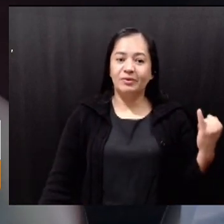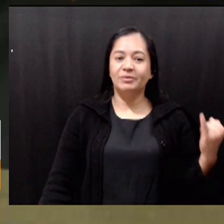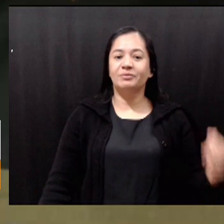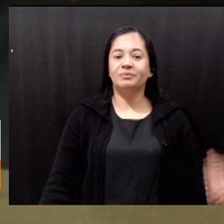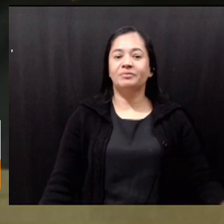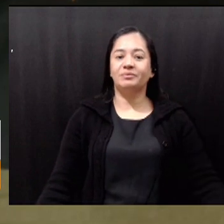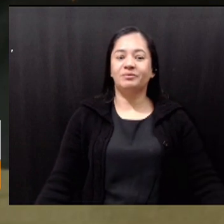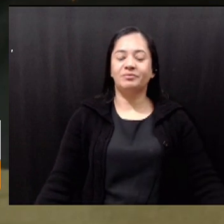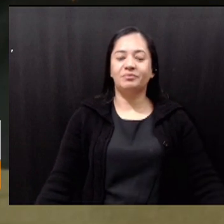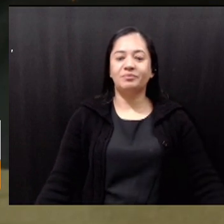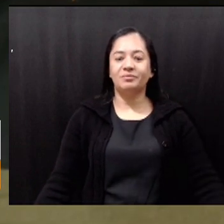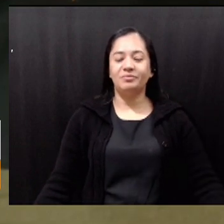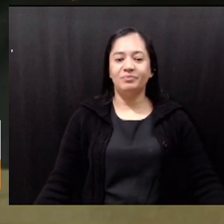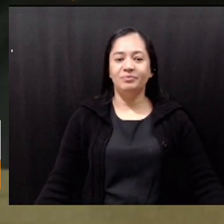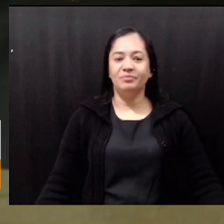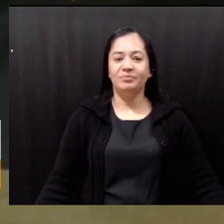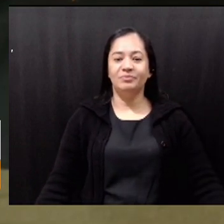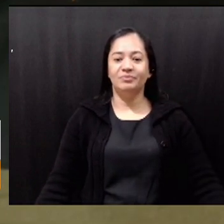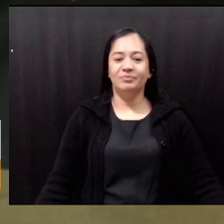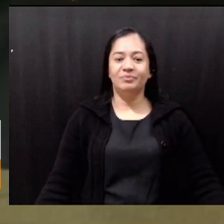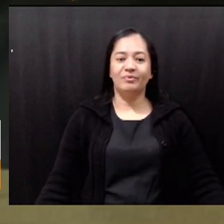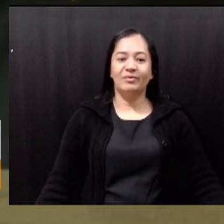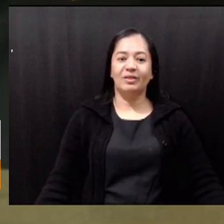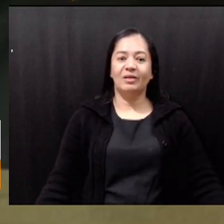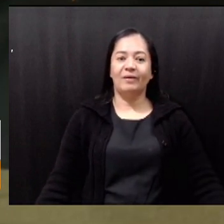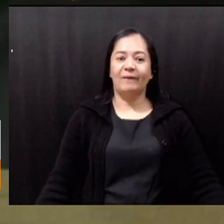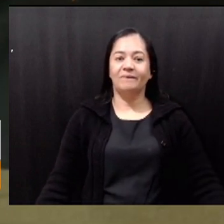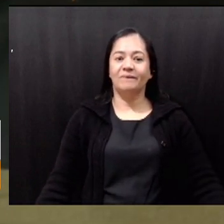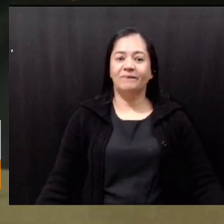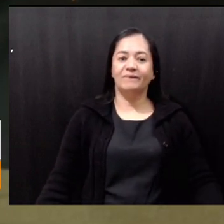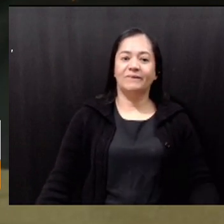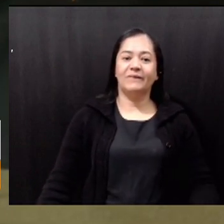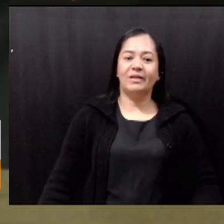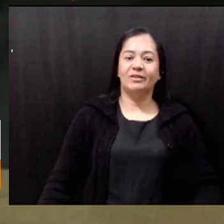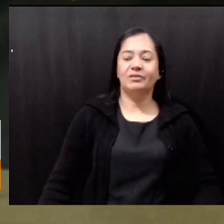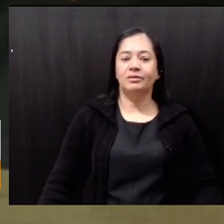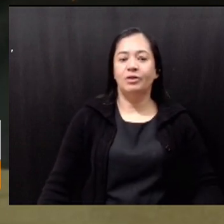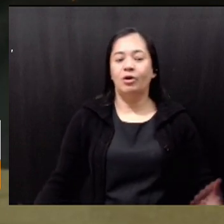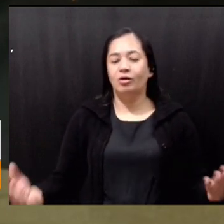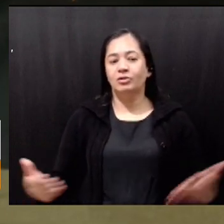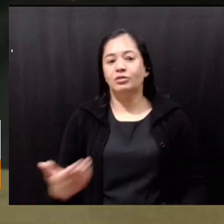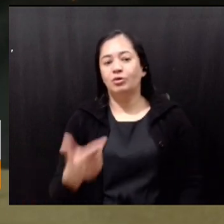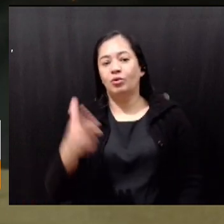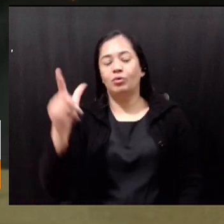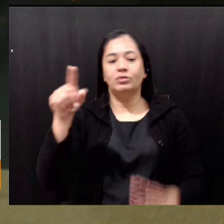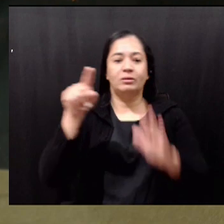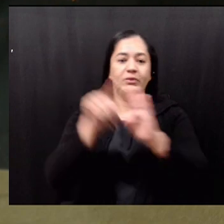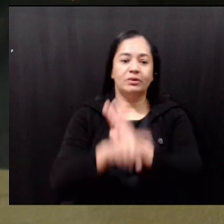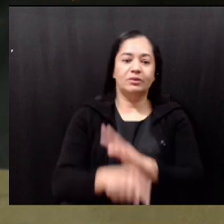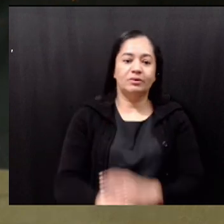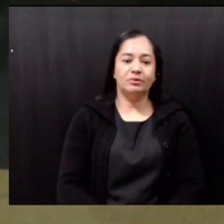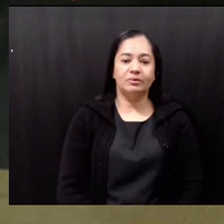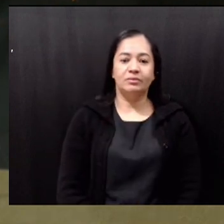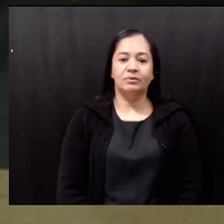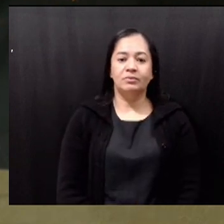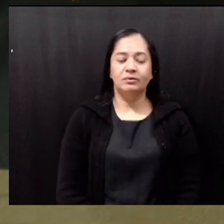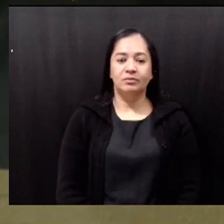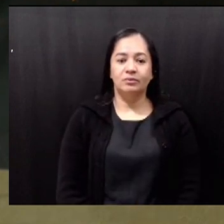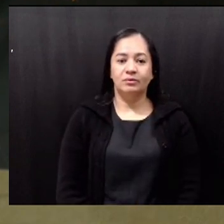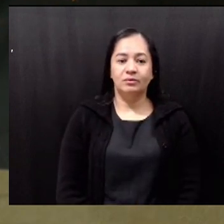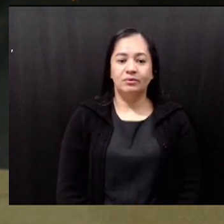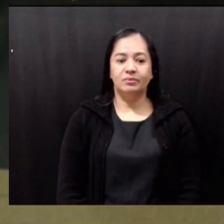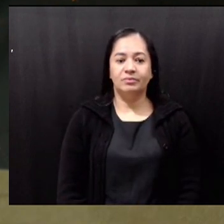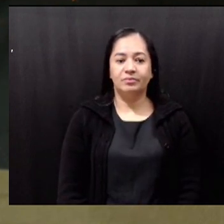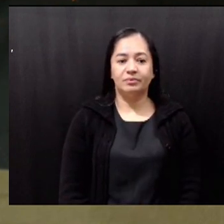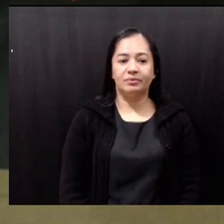lá, 8h59, nós vamos até 9h15, né, produção? Coloca aí na tela mais uma para nós. Vamos ver o que temos.